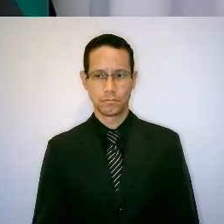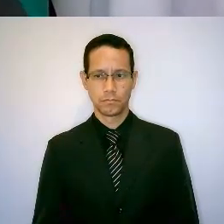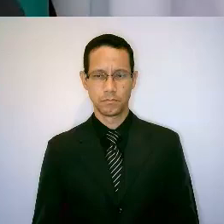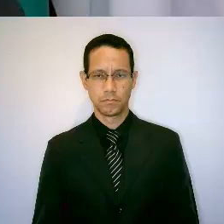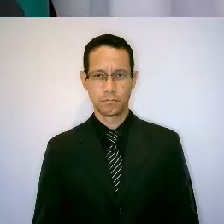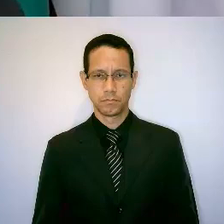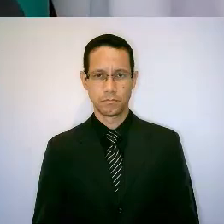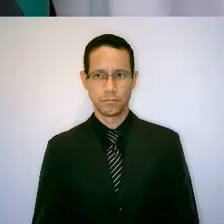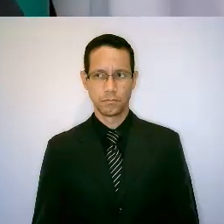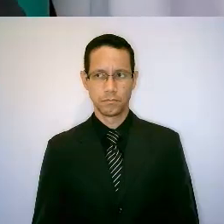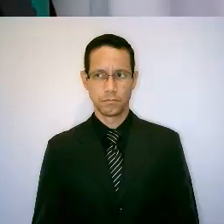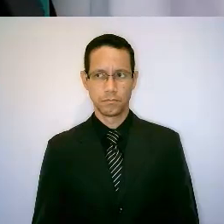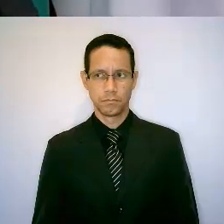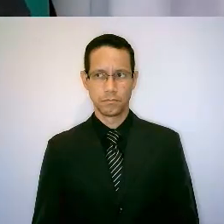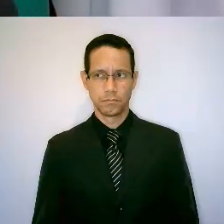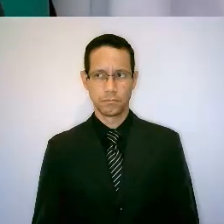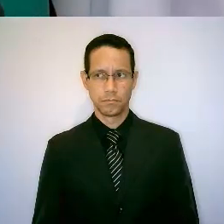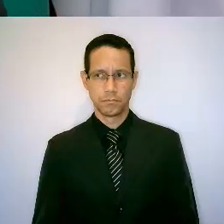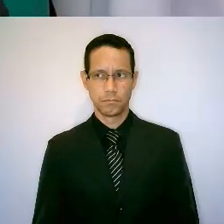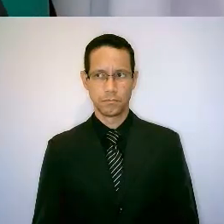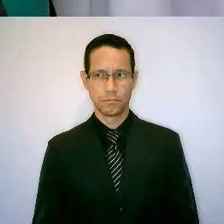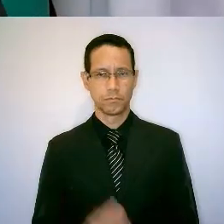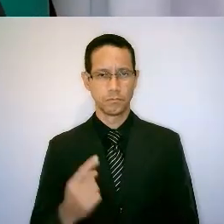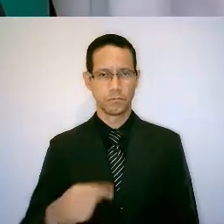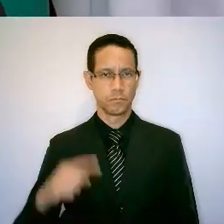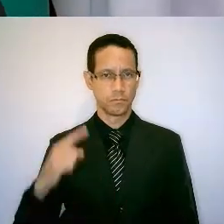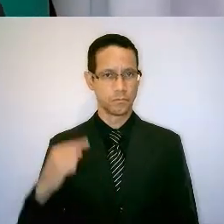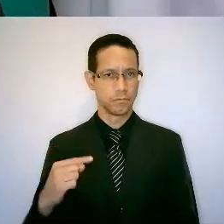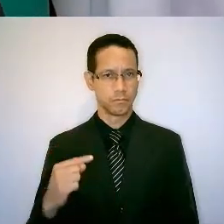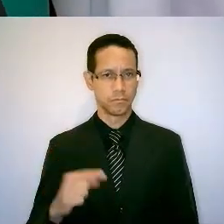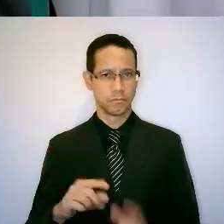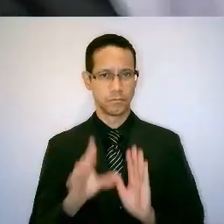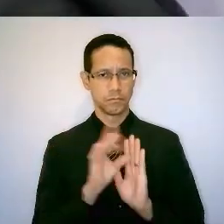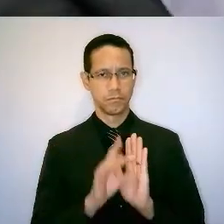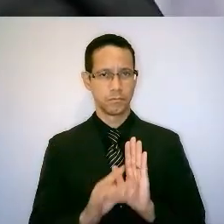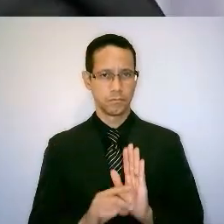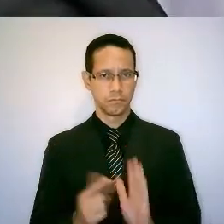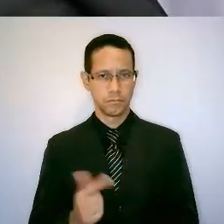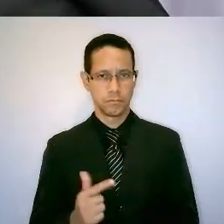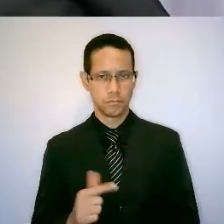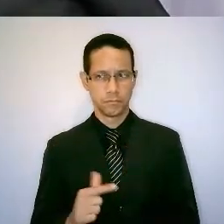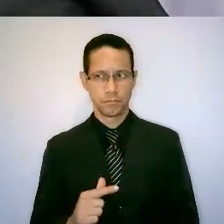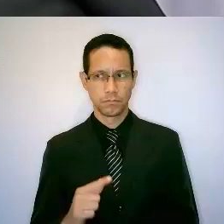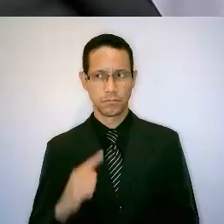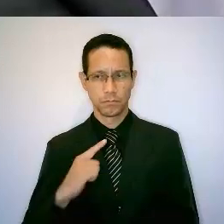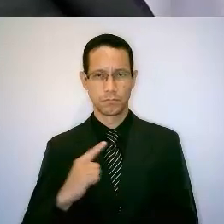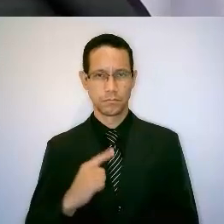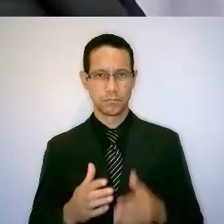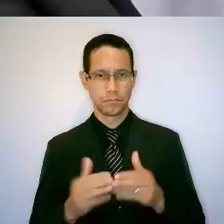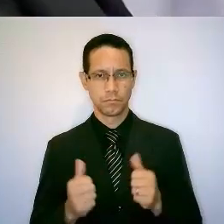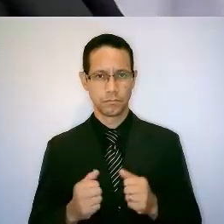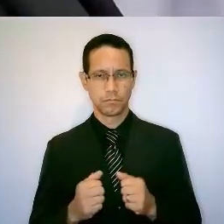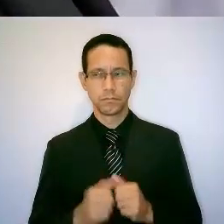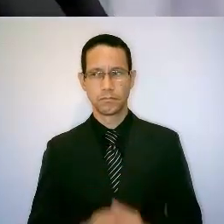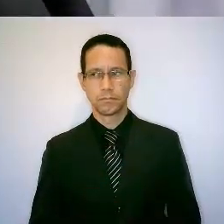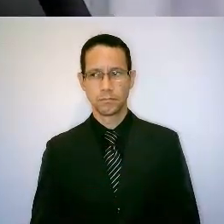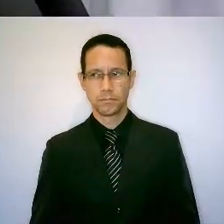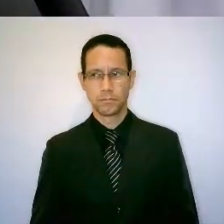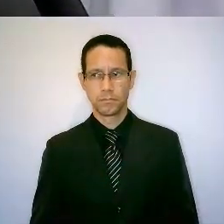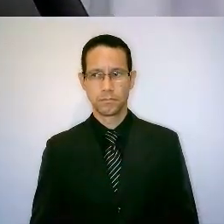da pauta anterior não temos nenhum assim tem um pedido de preferência aqui